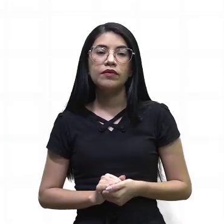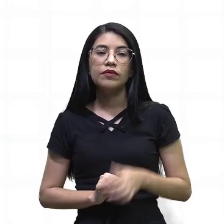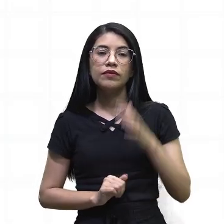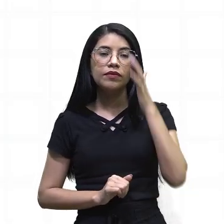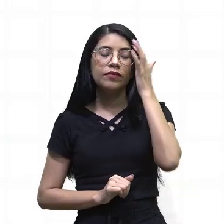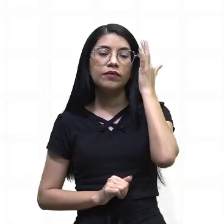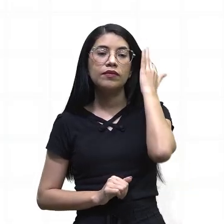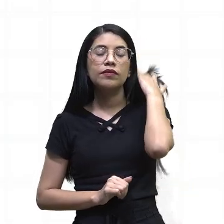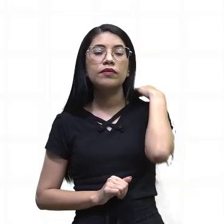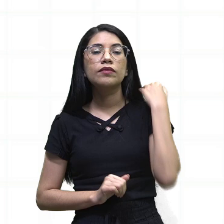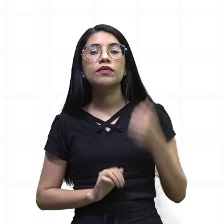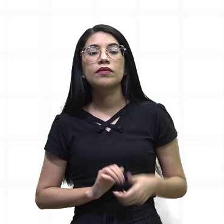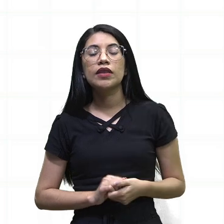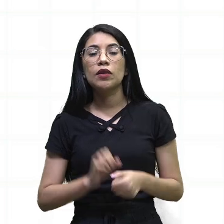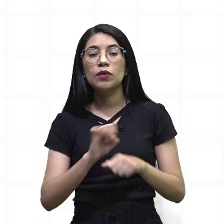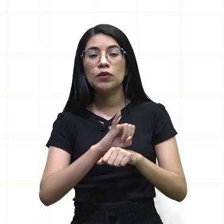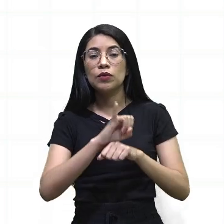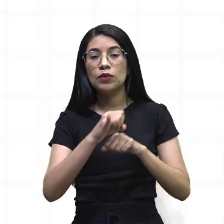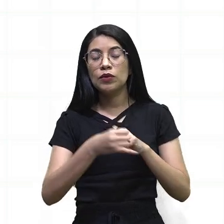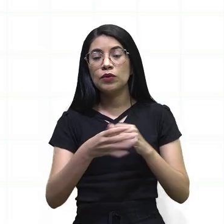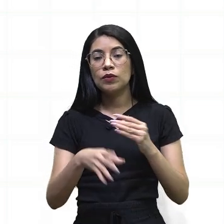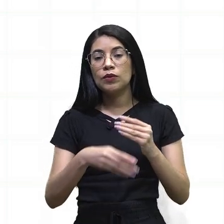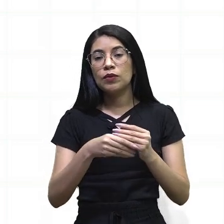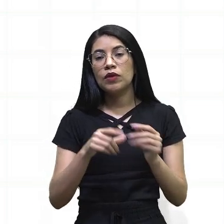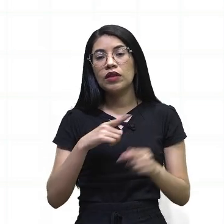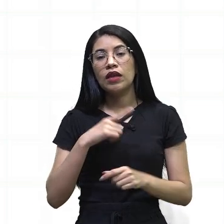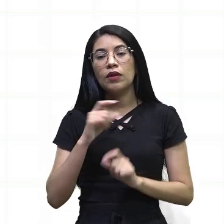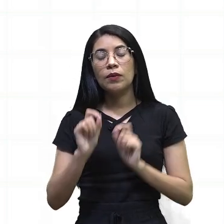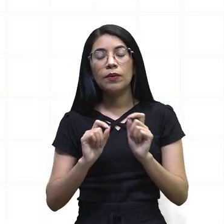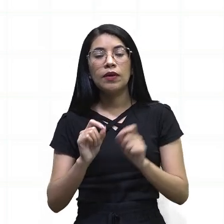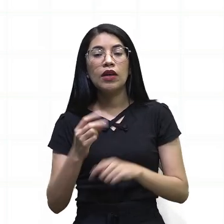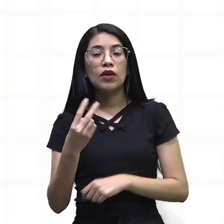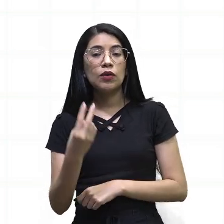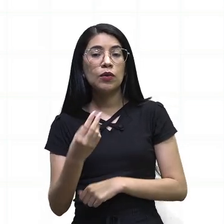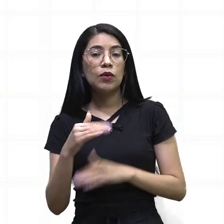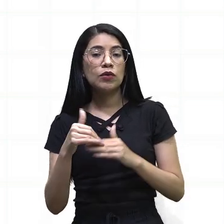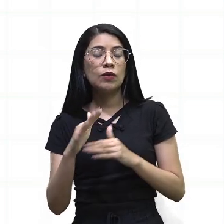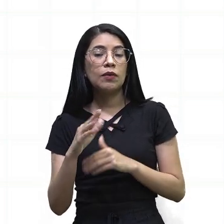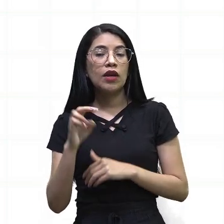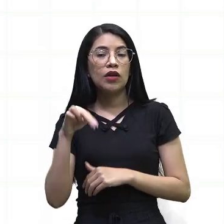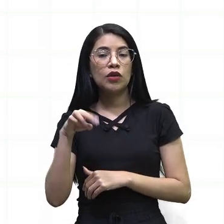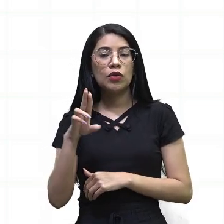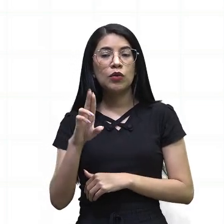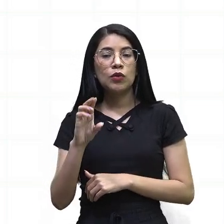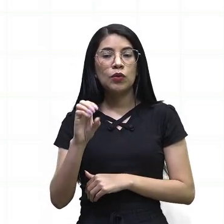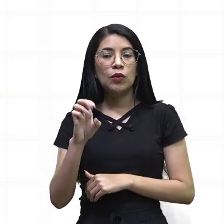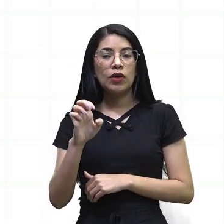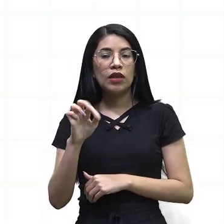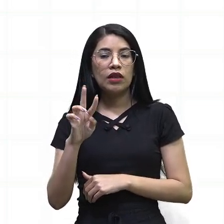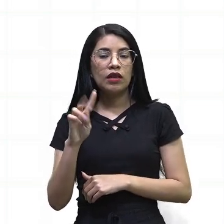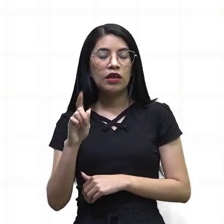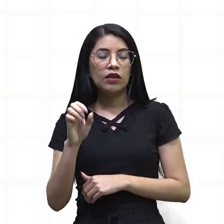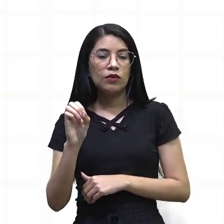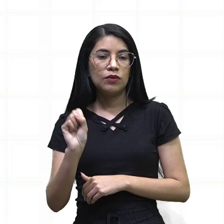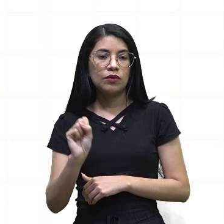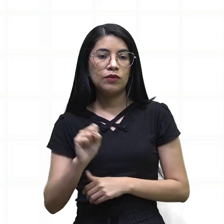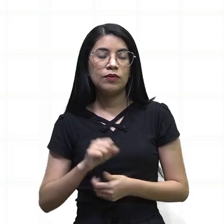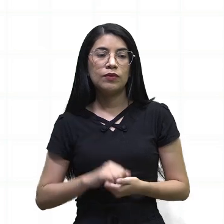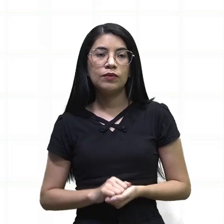Então, o sujeito composto possui dois ou mais, né? Ou mais núcleos, tá